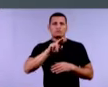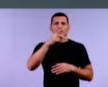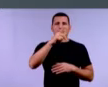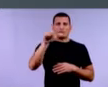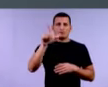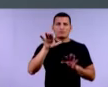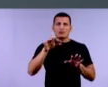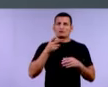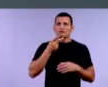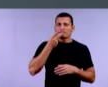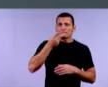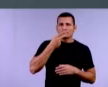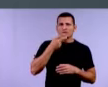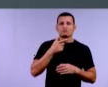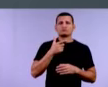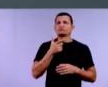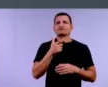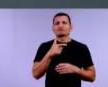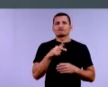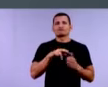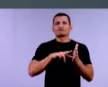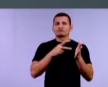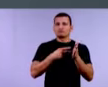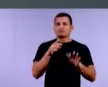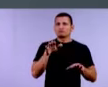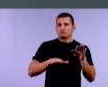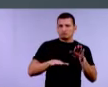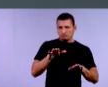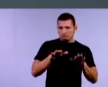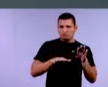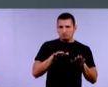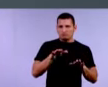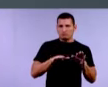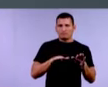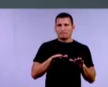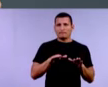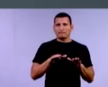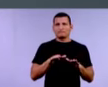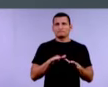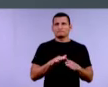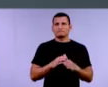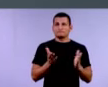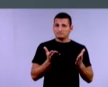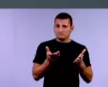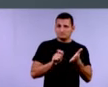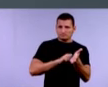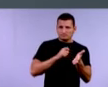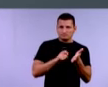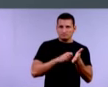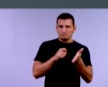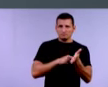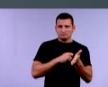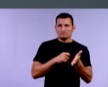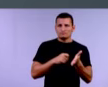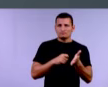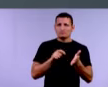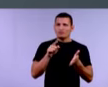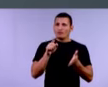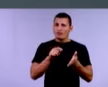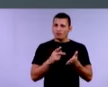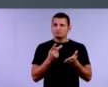a fala, ela não tem muita significação dependendo do evento em que você está. Agora, para a escrita, ela é um